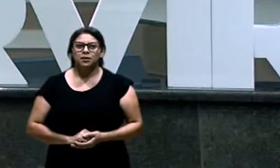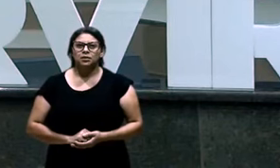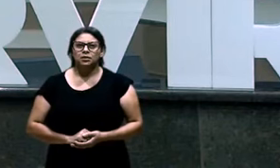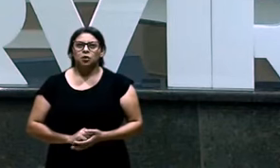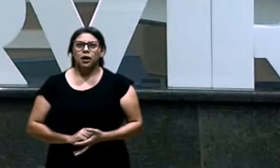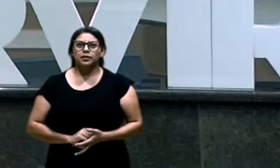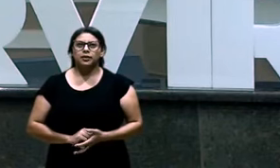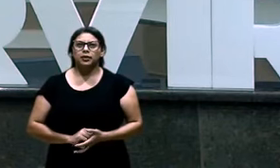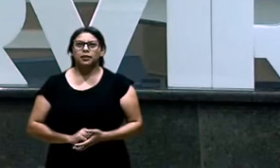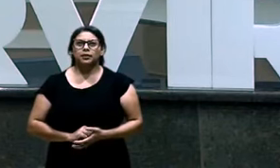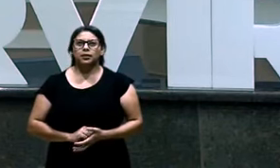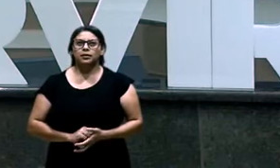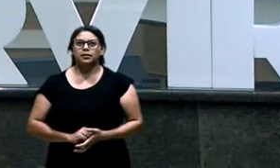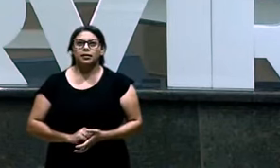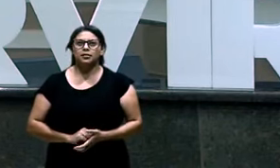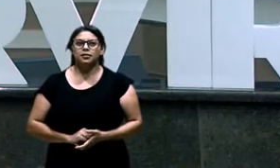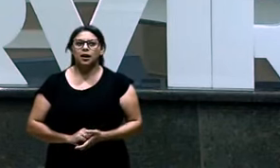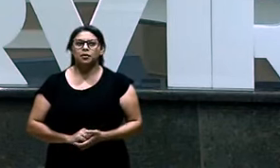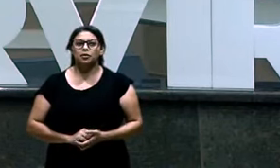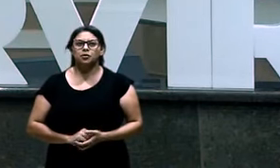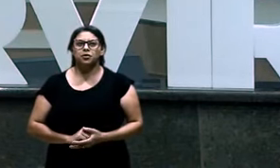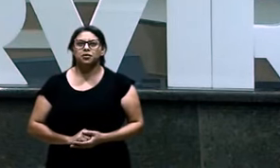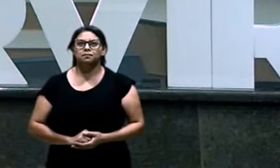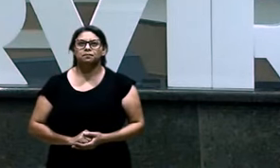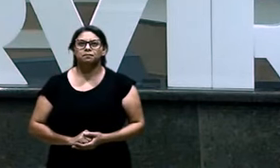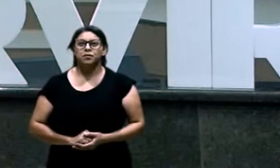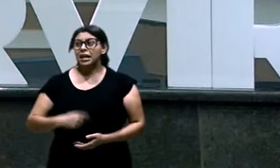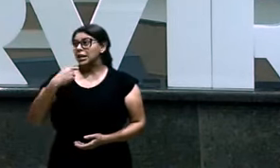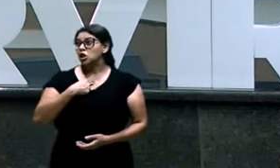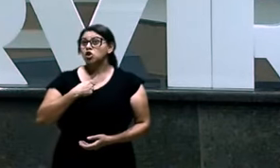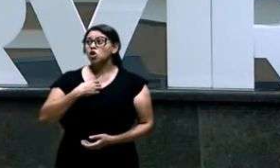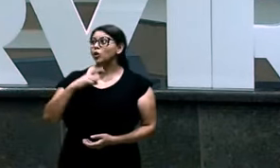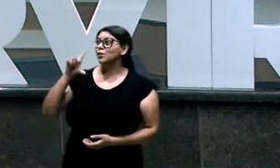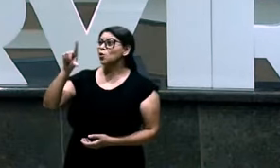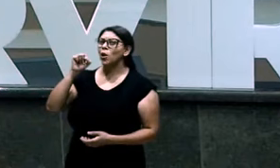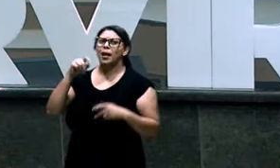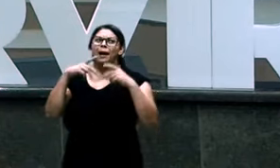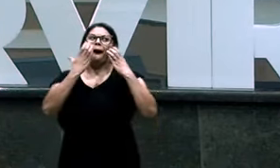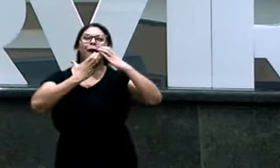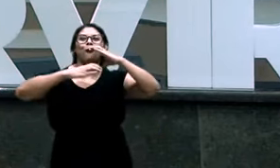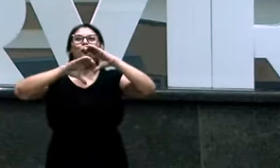E se nós trouxermos fulano de tal? E se nós trouxermos a cantora tal?